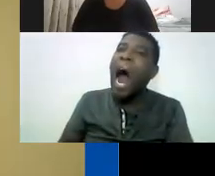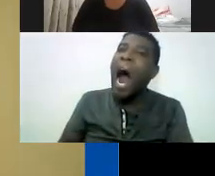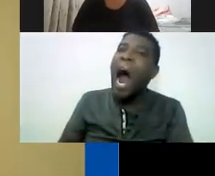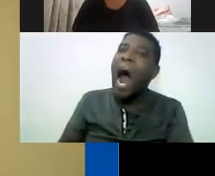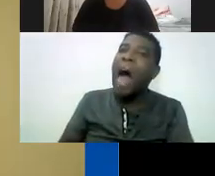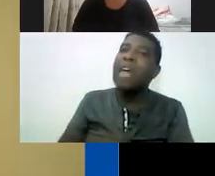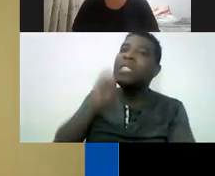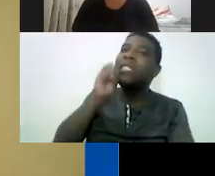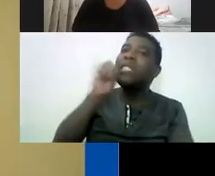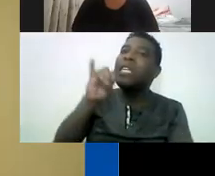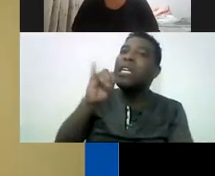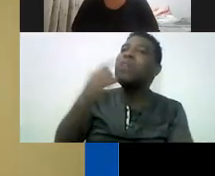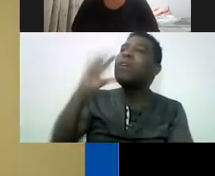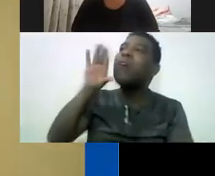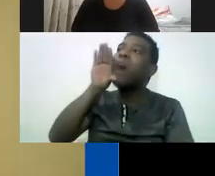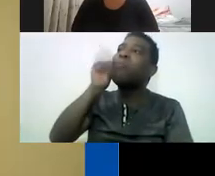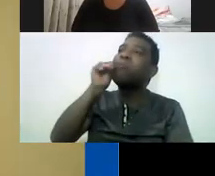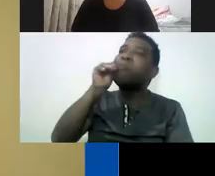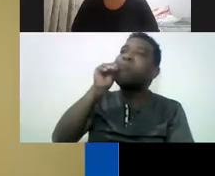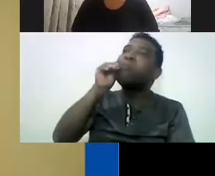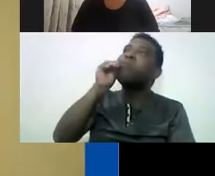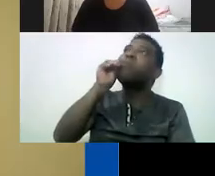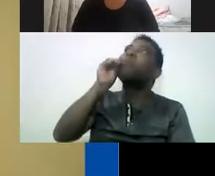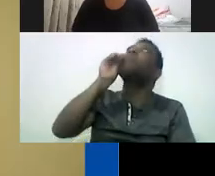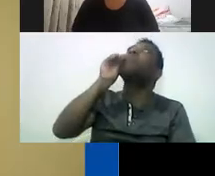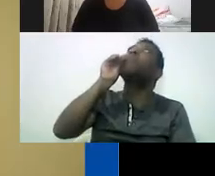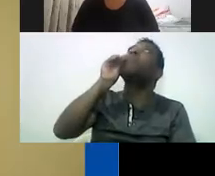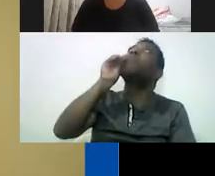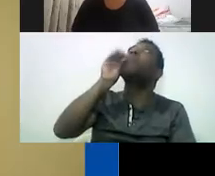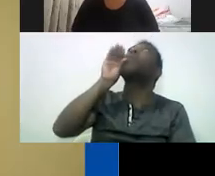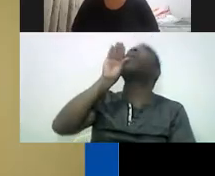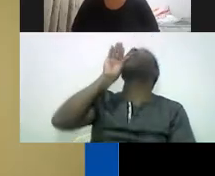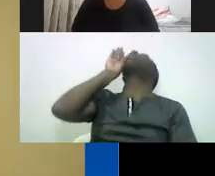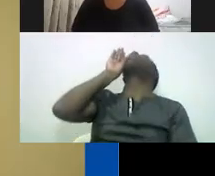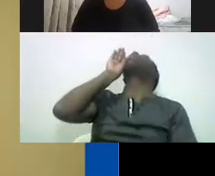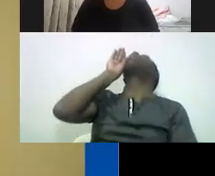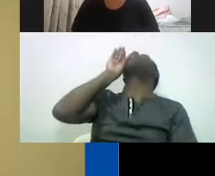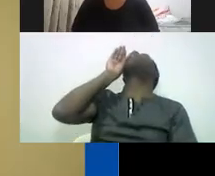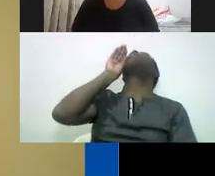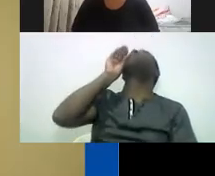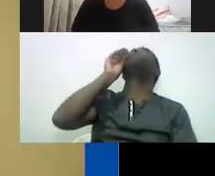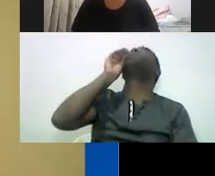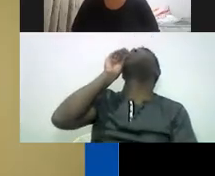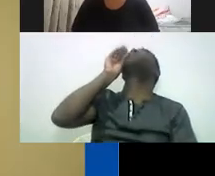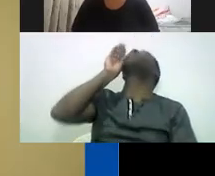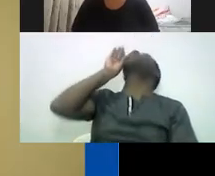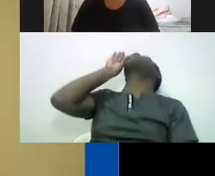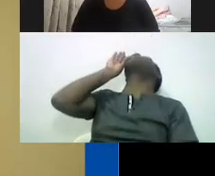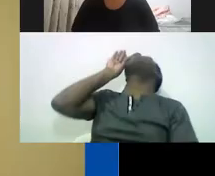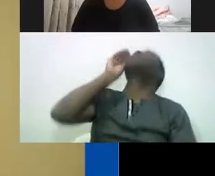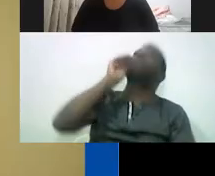Aqui ele abriu a boca, os músculos ióides relaxaram, e você, então, teve mais amplitude de extensão da coluna cervical,